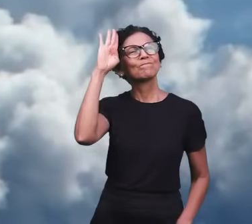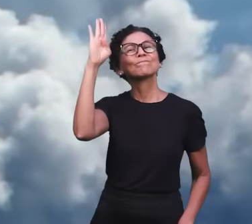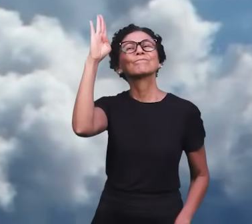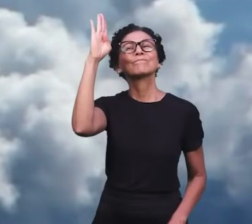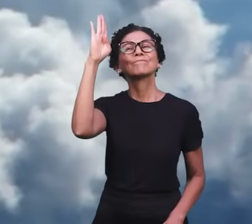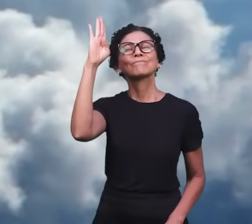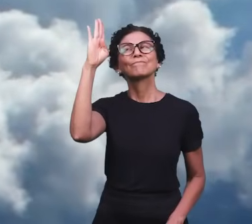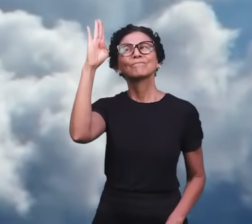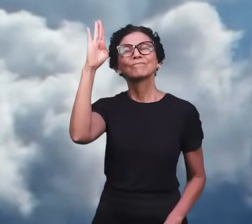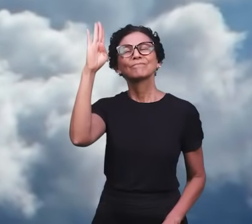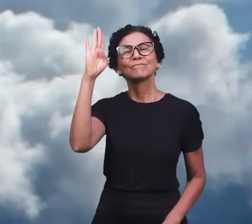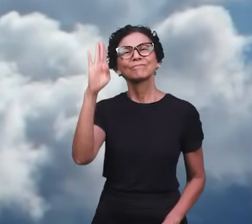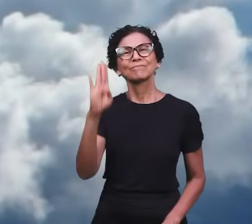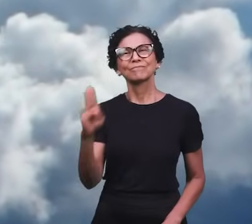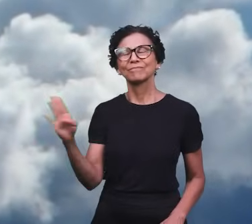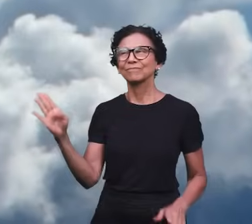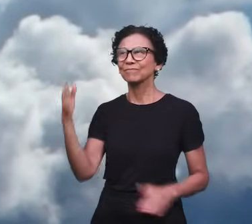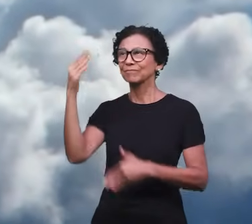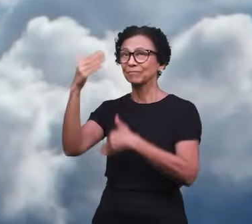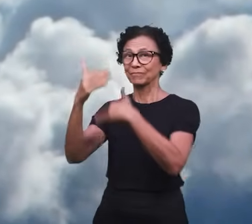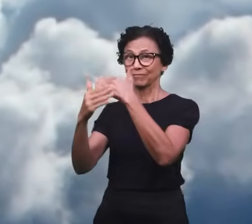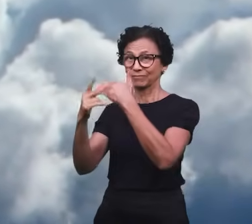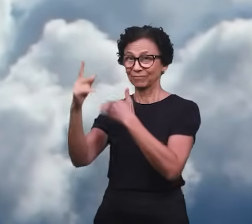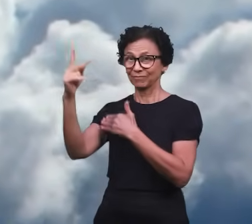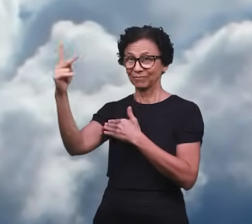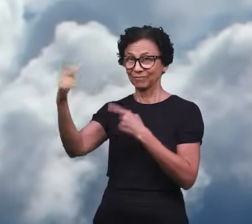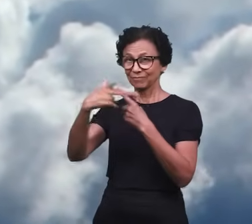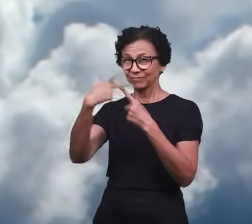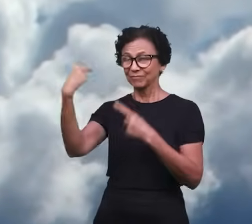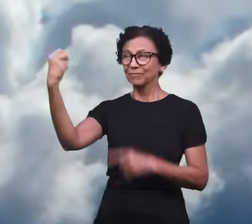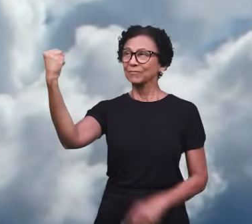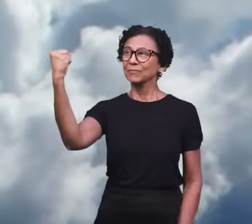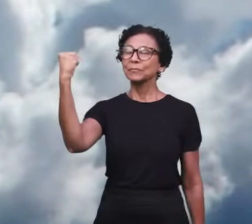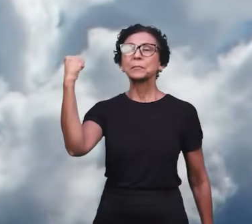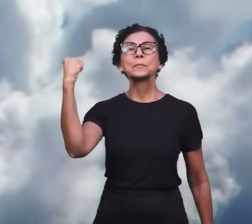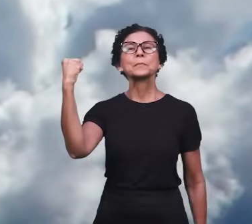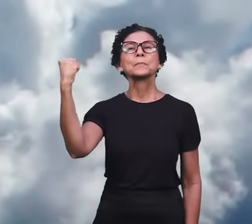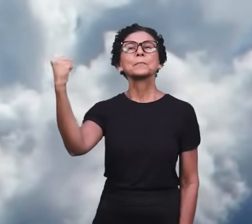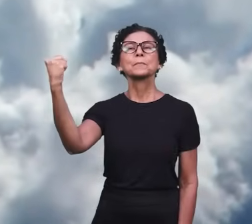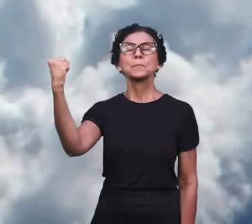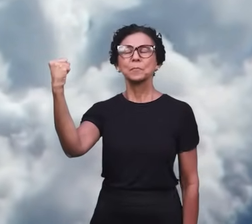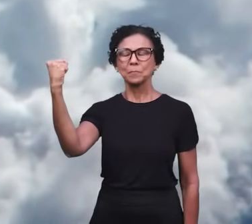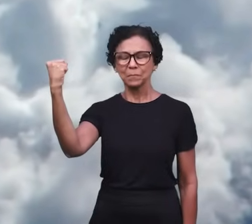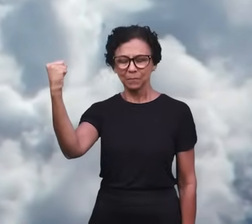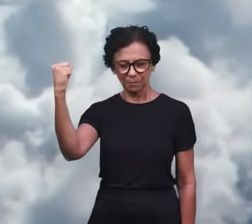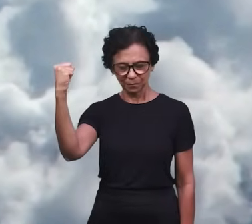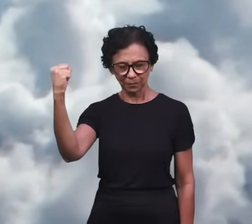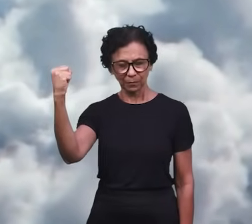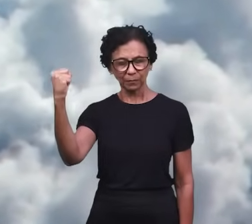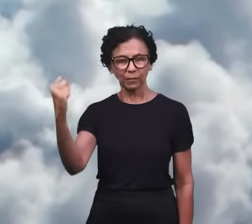Jesus é o meu tesouro, com ele vou vencer.